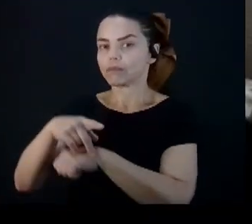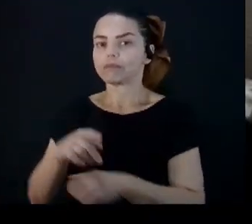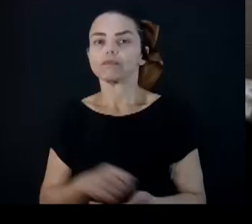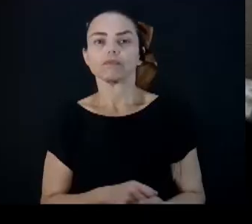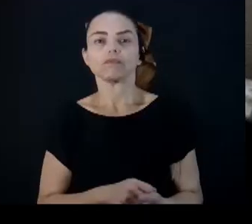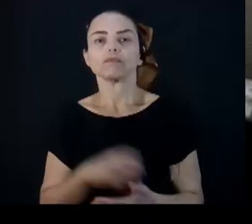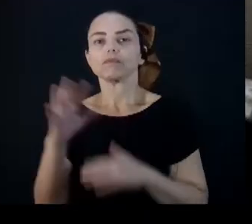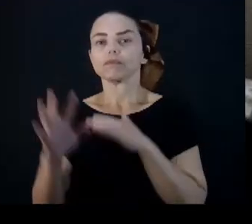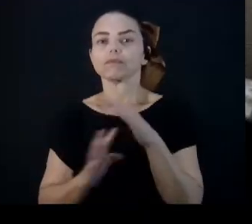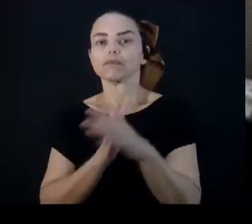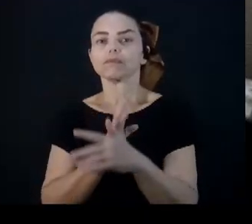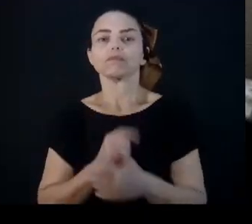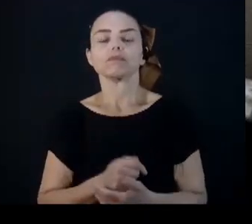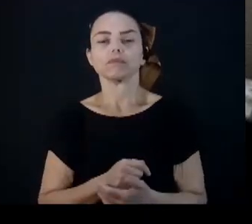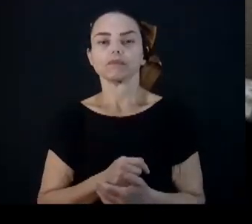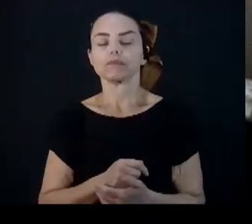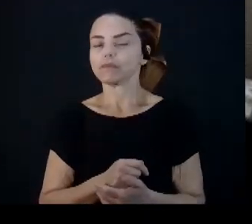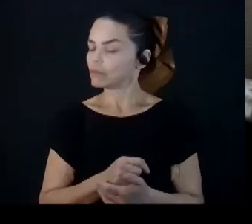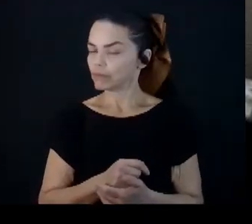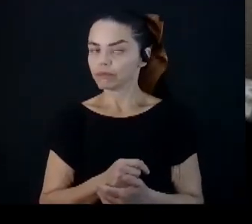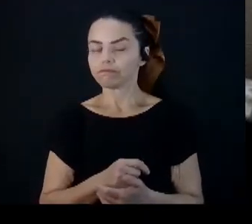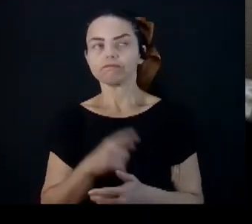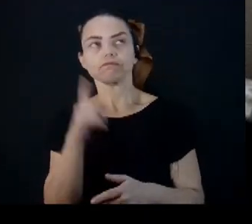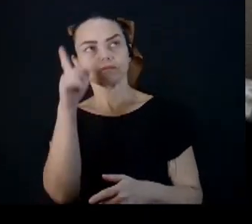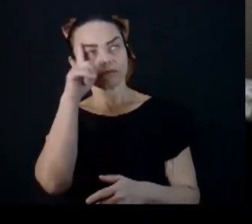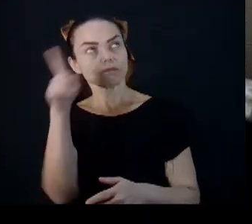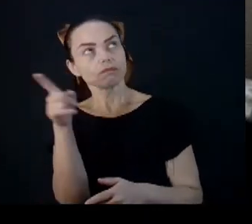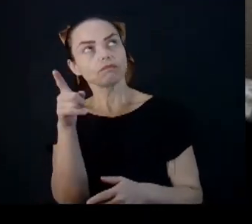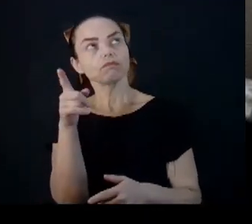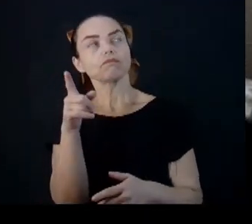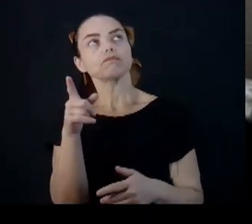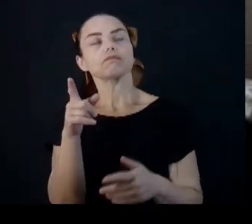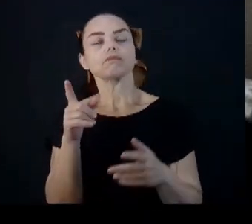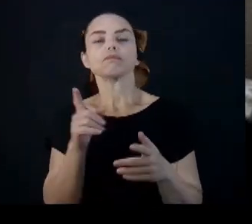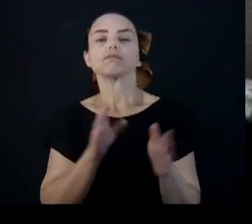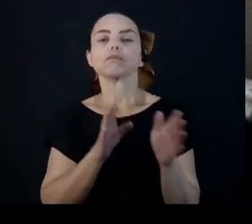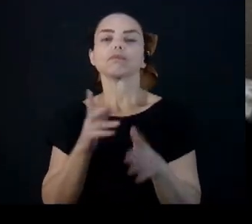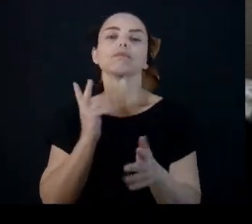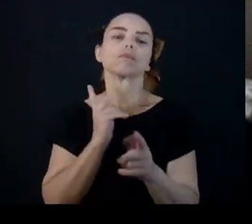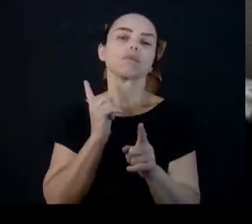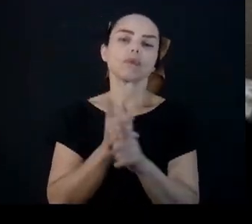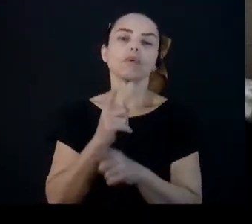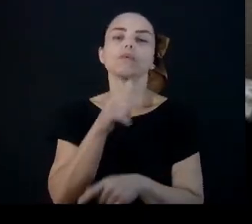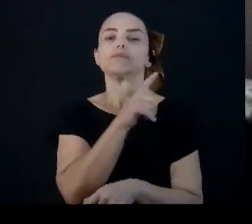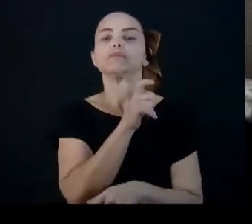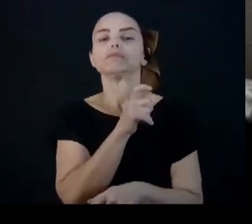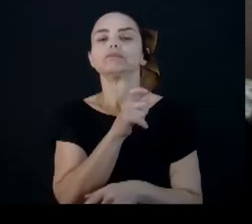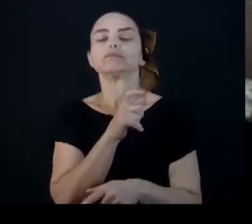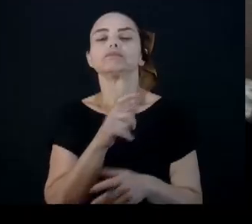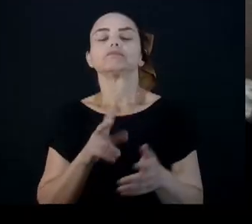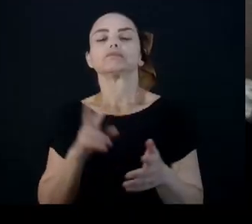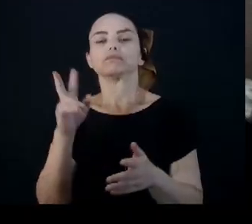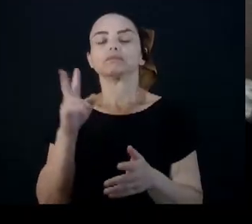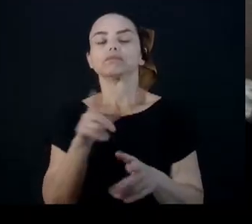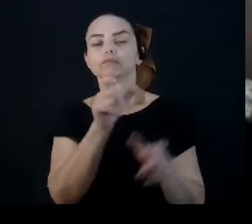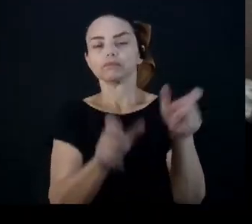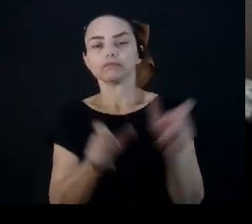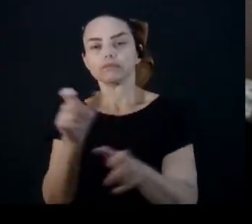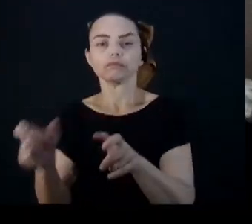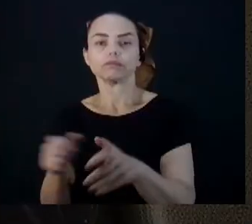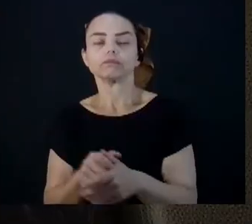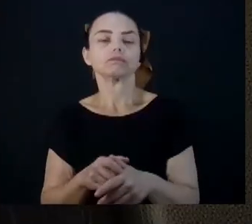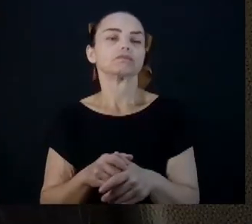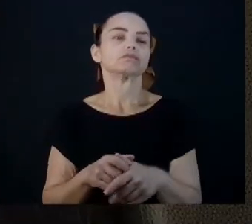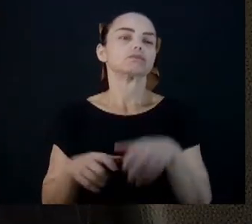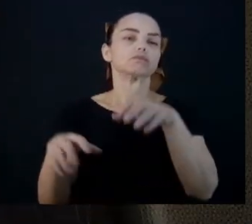olha, é difícil precisar uma data, porque a gente encontra frequentemente esses registros de pessoas, às vezes pontualmente